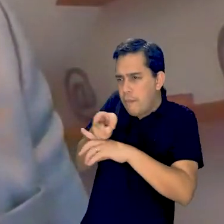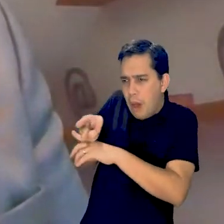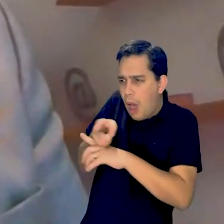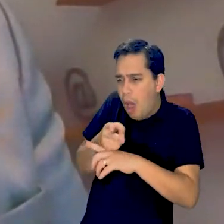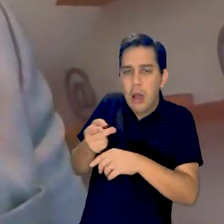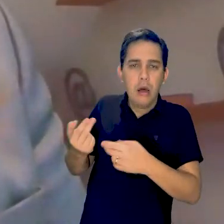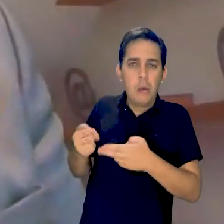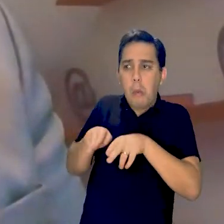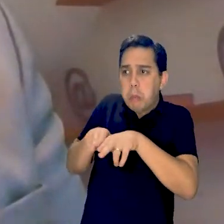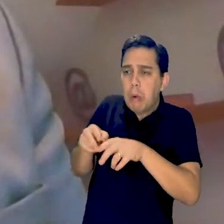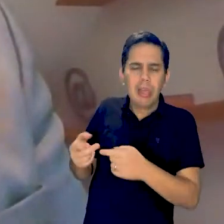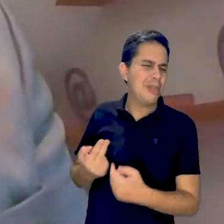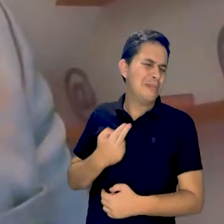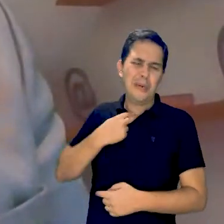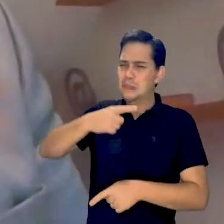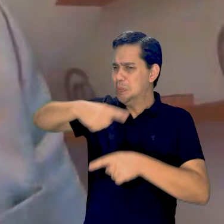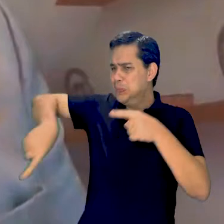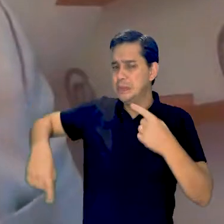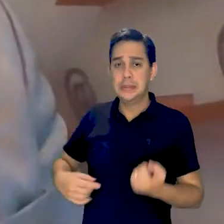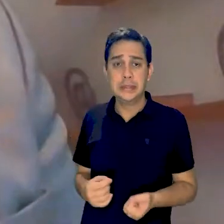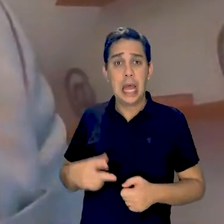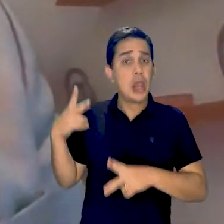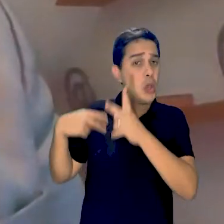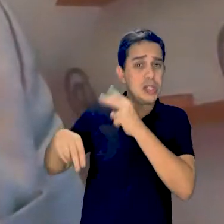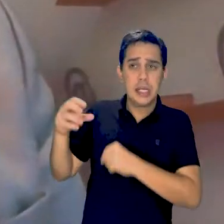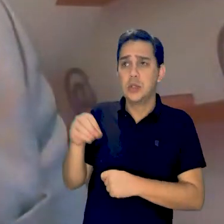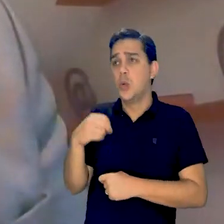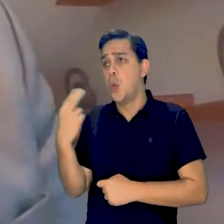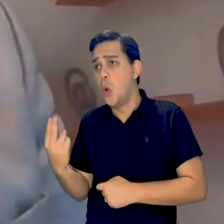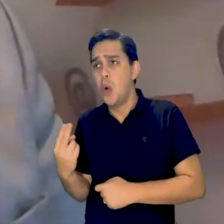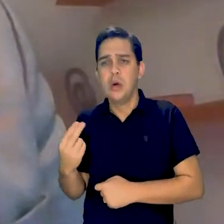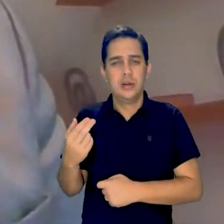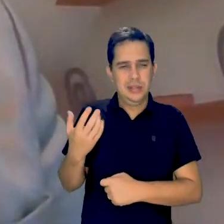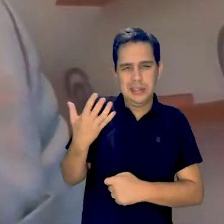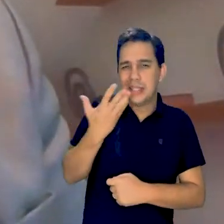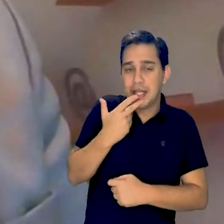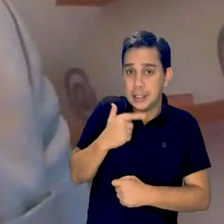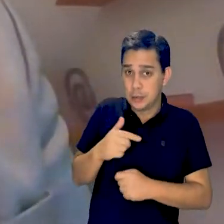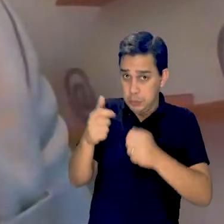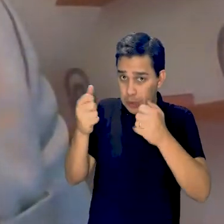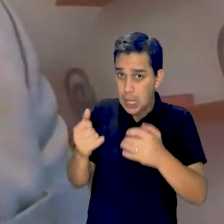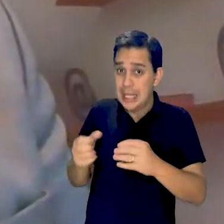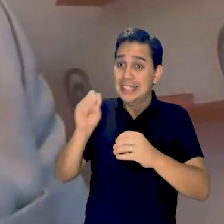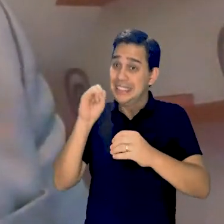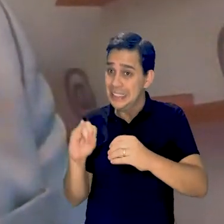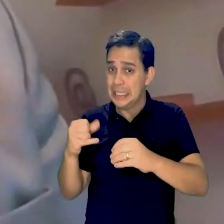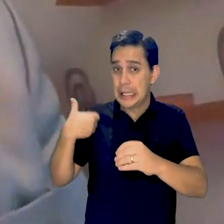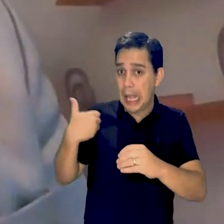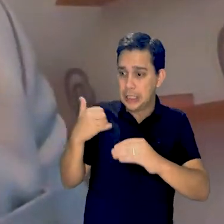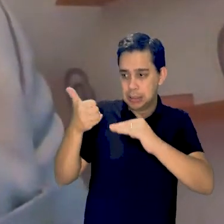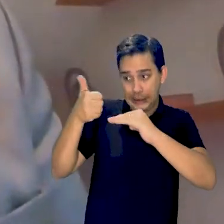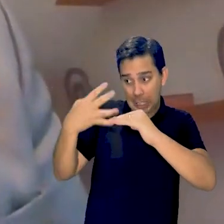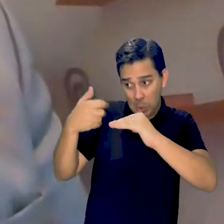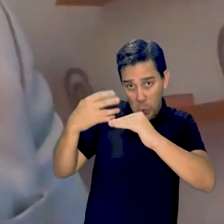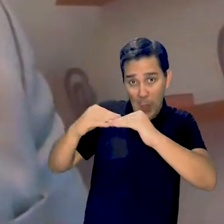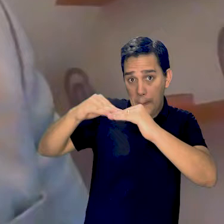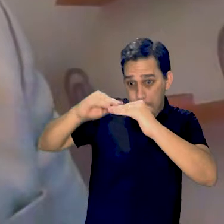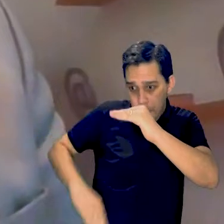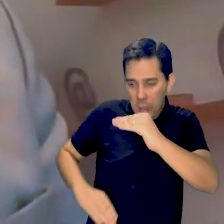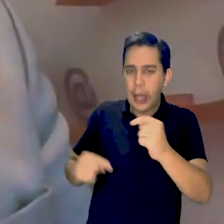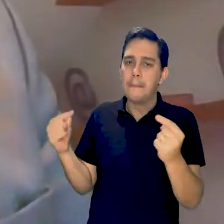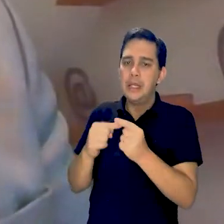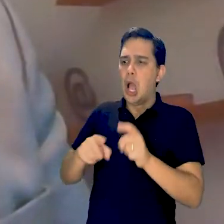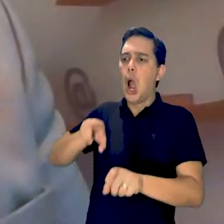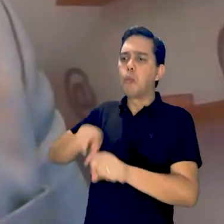explicitado, se são adolescentes ou crianças abaixo de 14 anos, o Código Penal passa a presumir uma